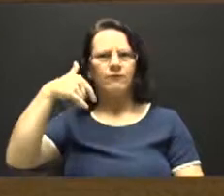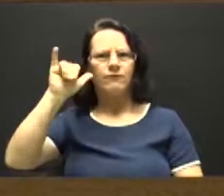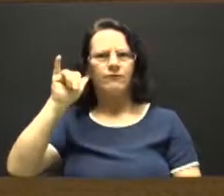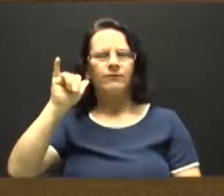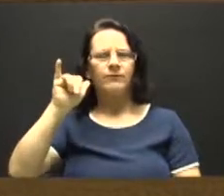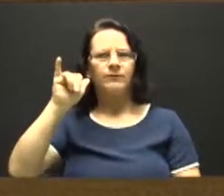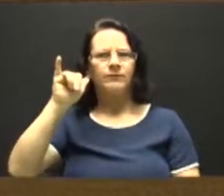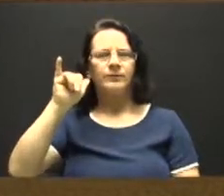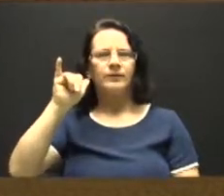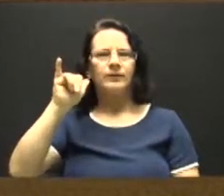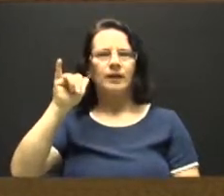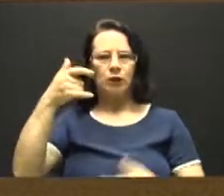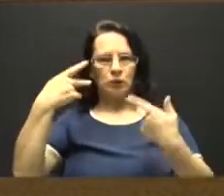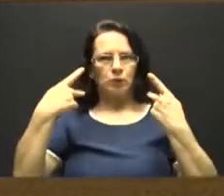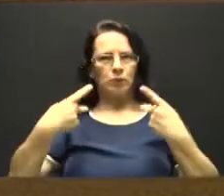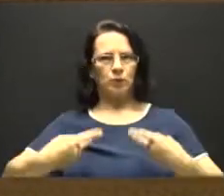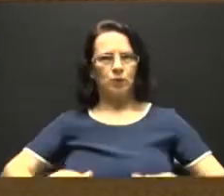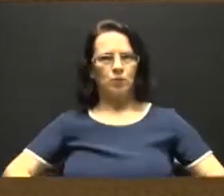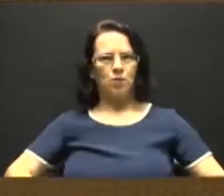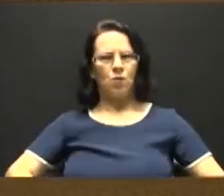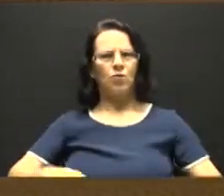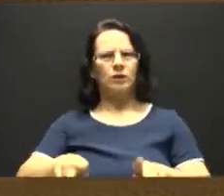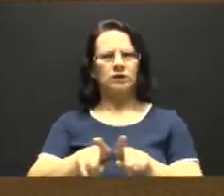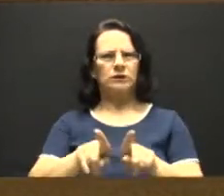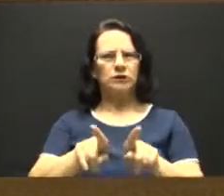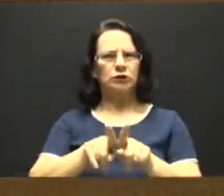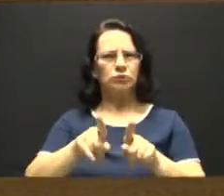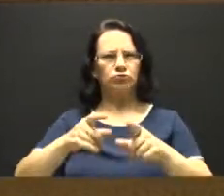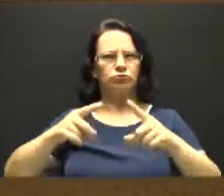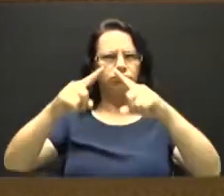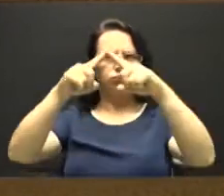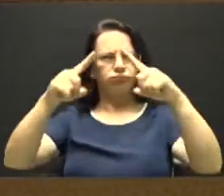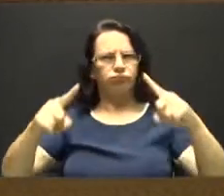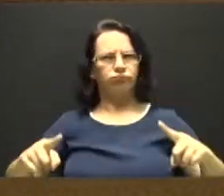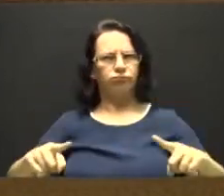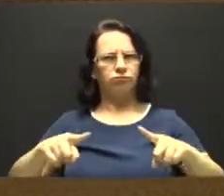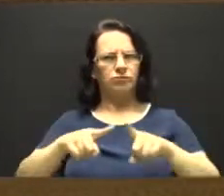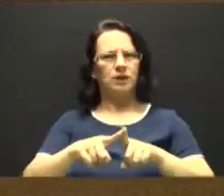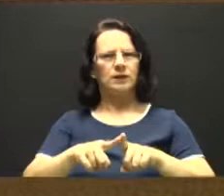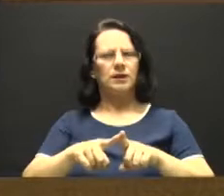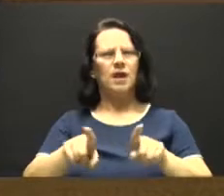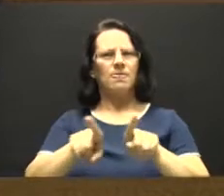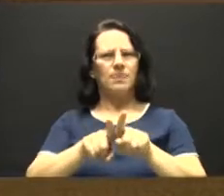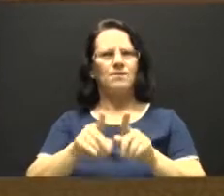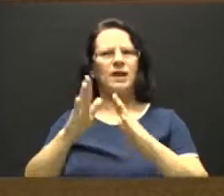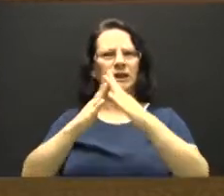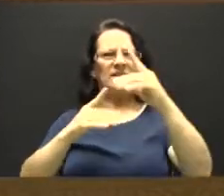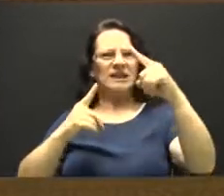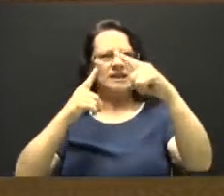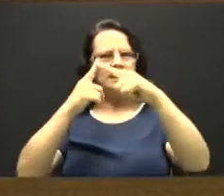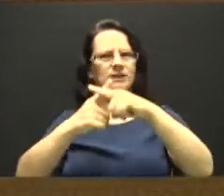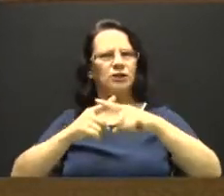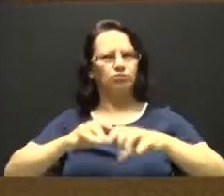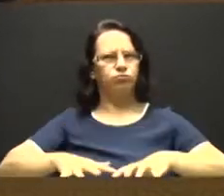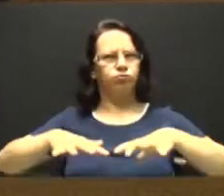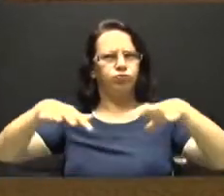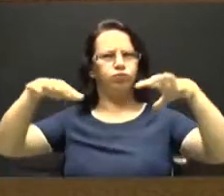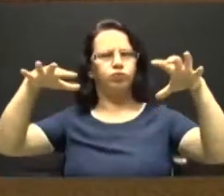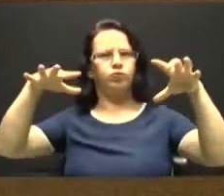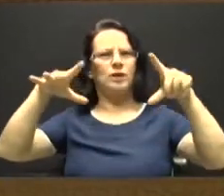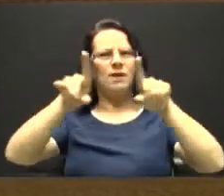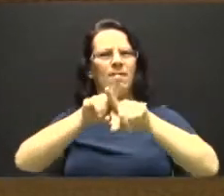com a criação arquitetônica das grandes pirâmides das catedrais da idade média das